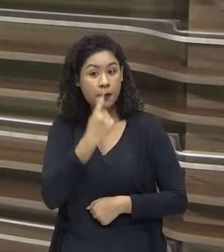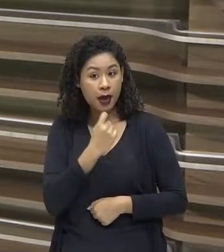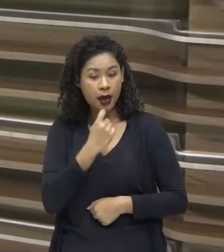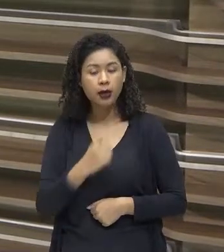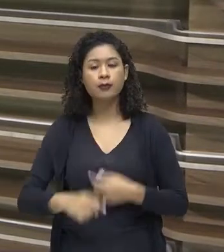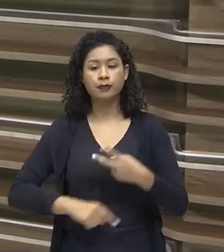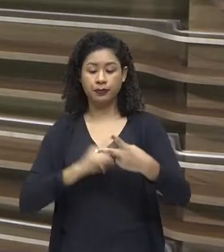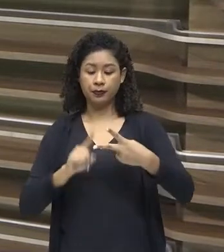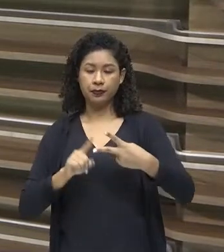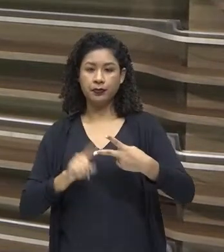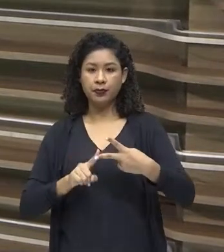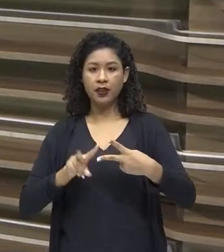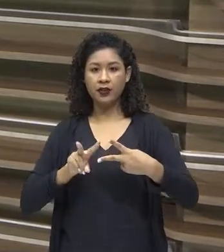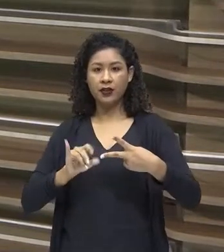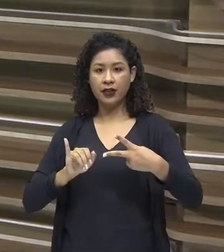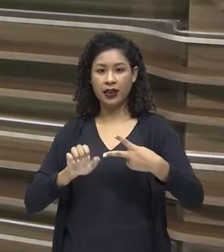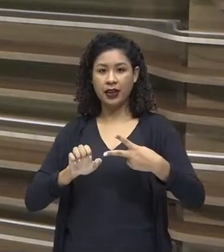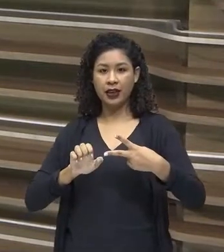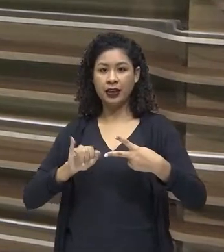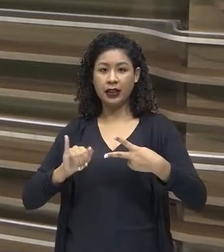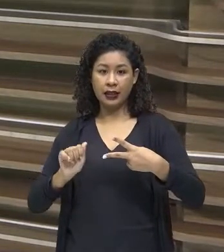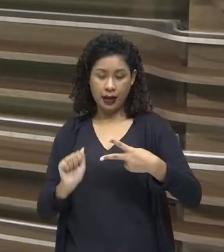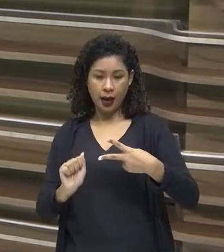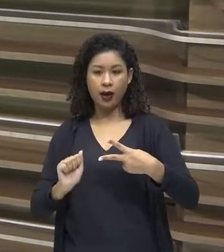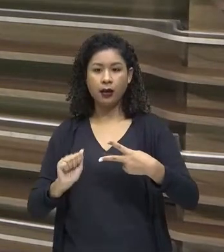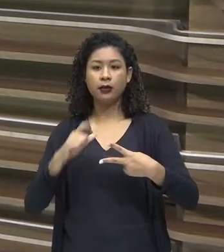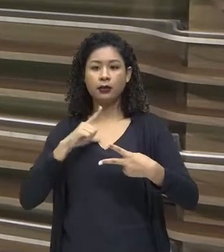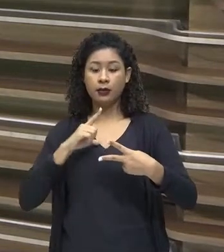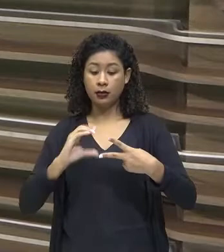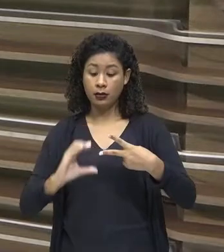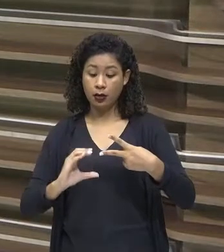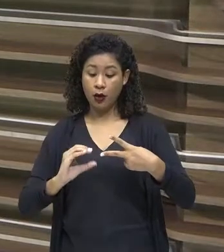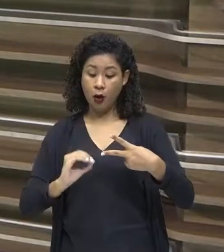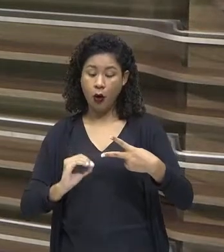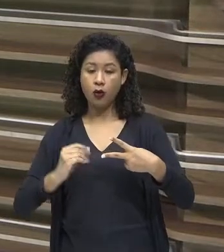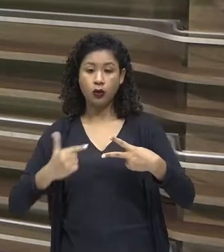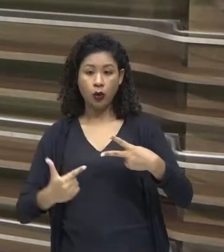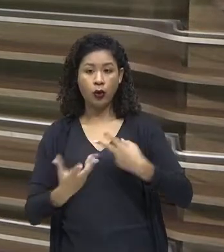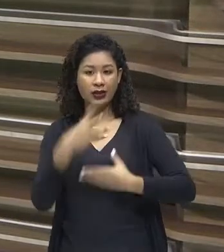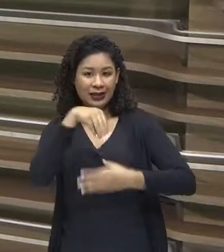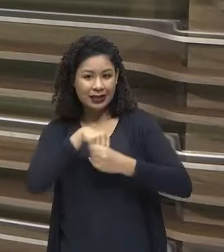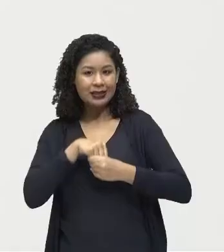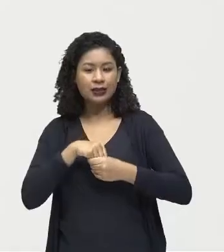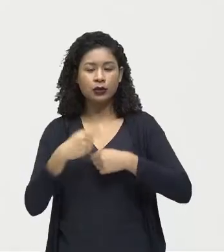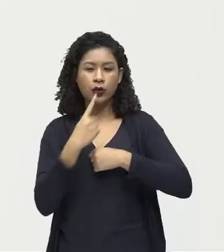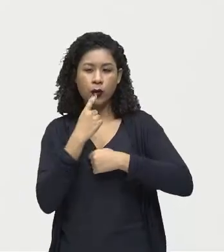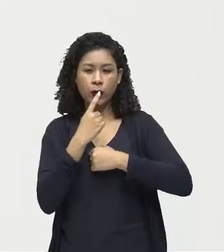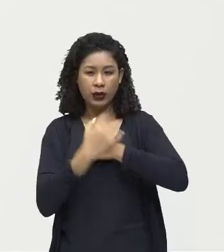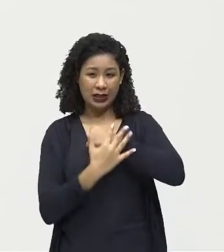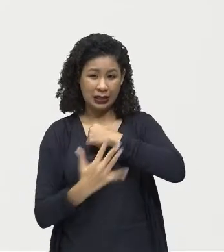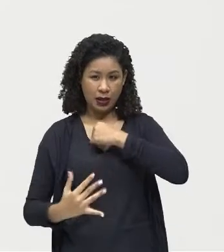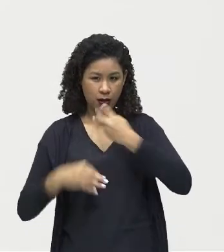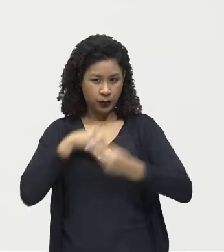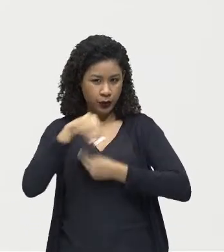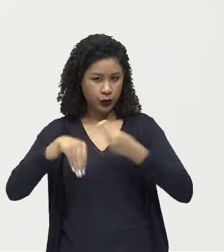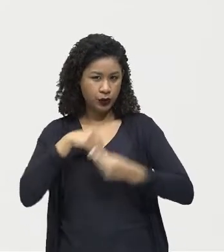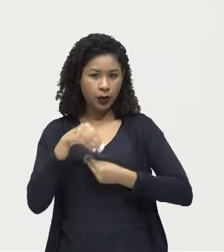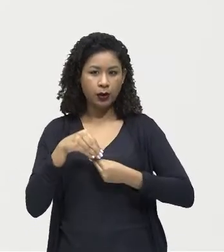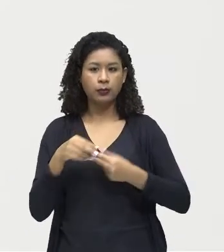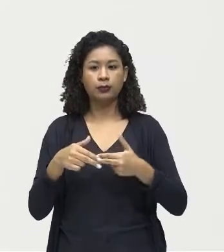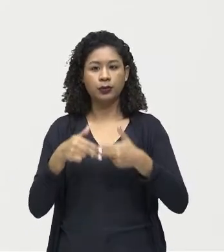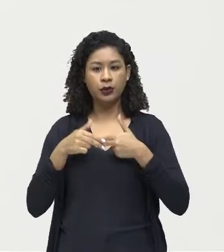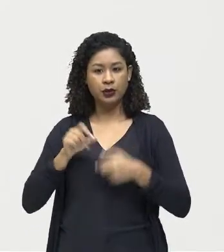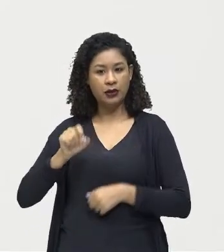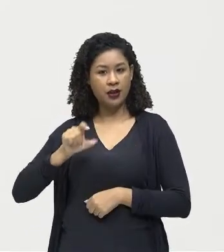representa aqui o sangue rico em gás carbônico. Além disso, a gente observa aqui, olha só.